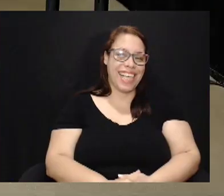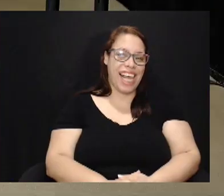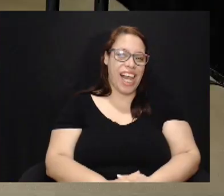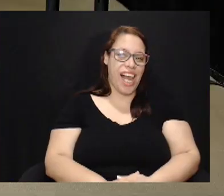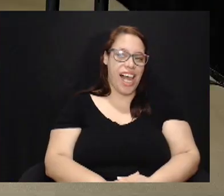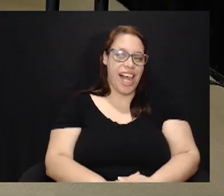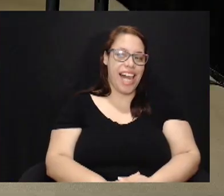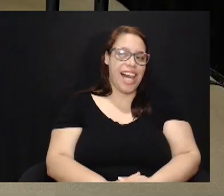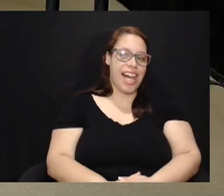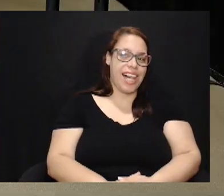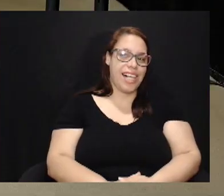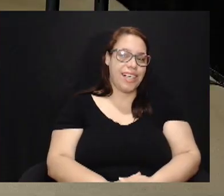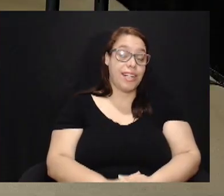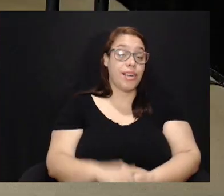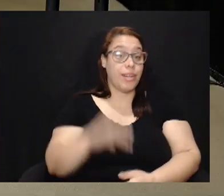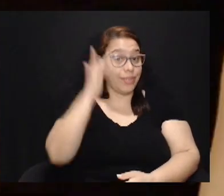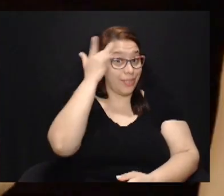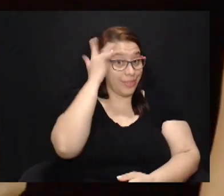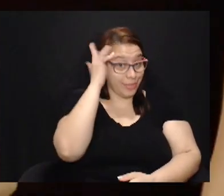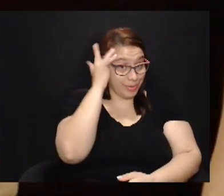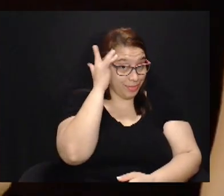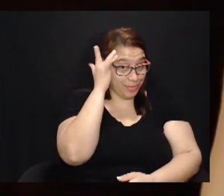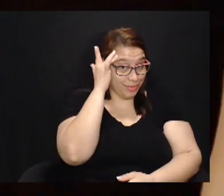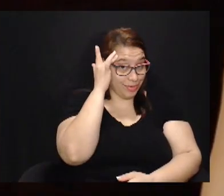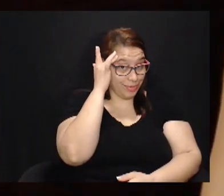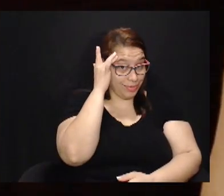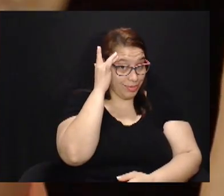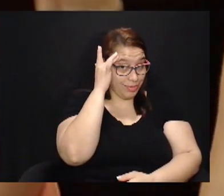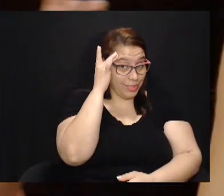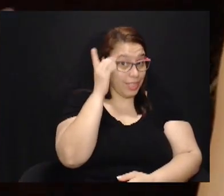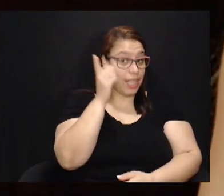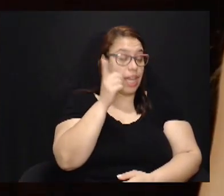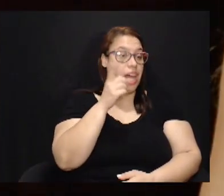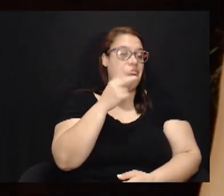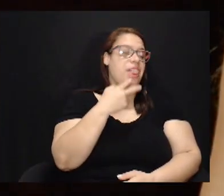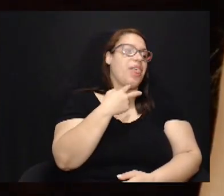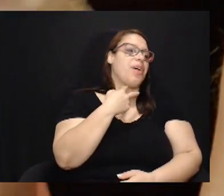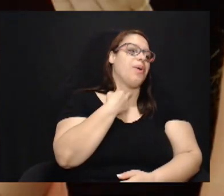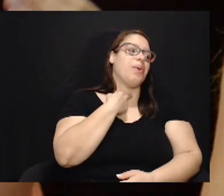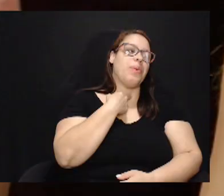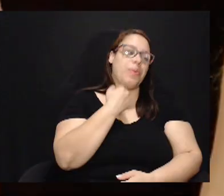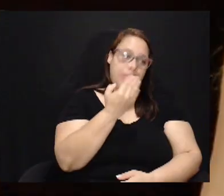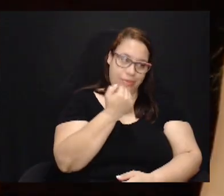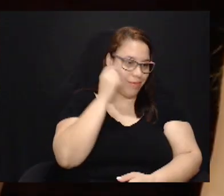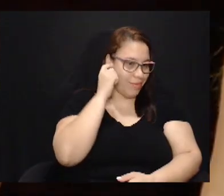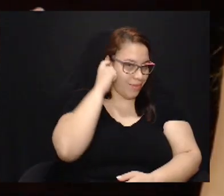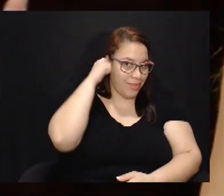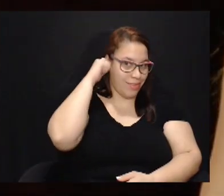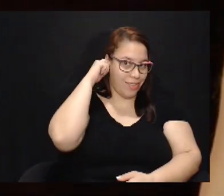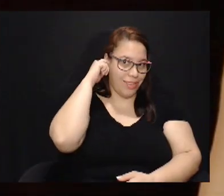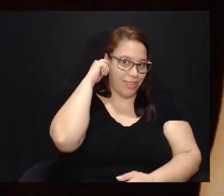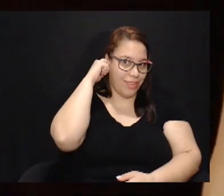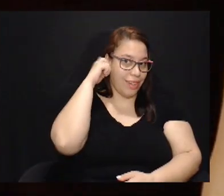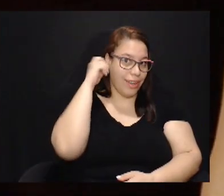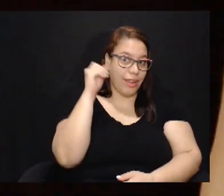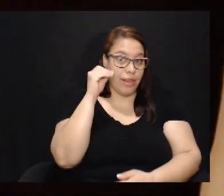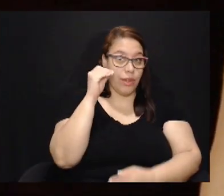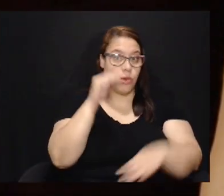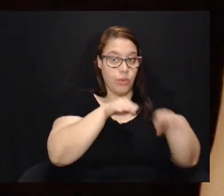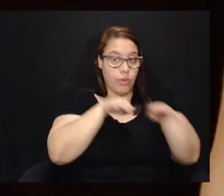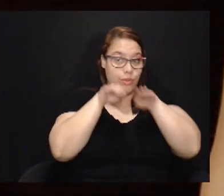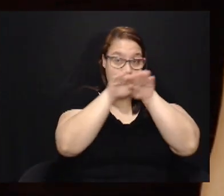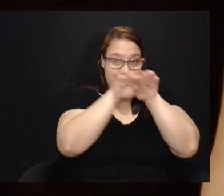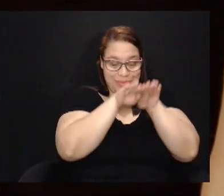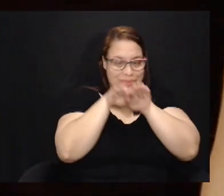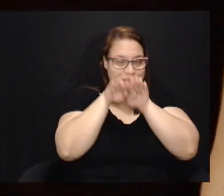Assim, eu acho que o não pode comer também... também não é assim, né? É muito radical, isso, né? O equilíbrio, eu acho que o